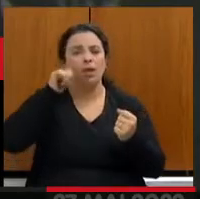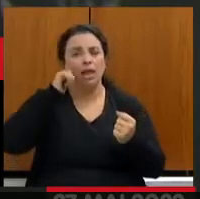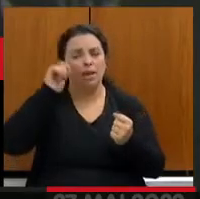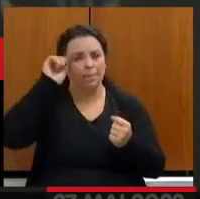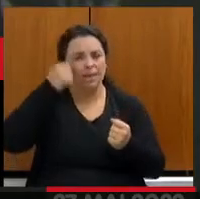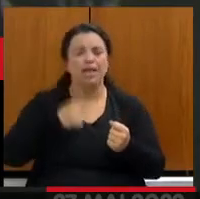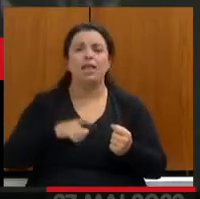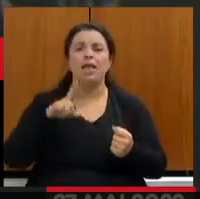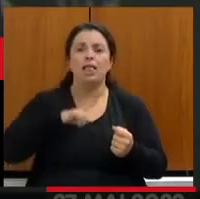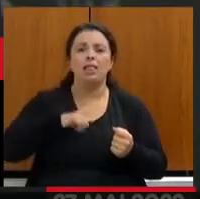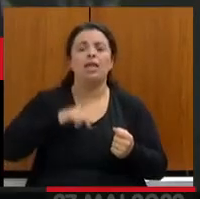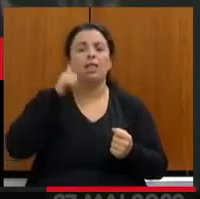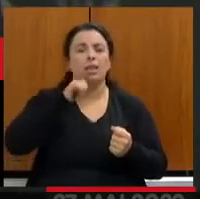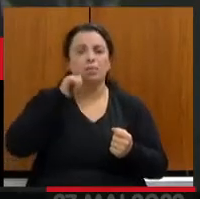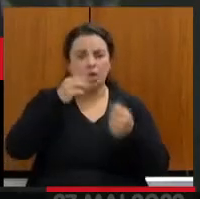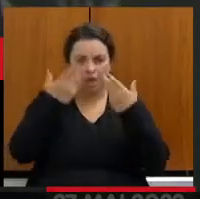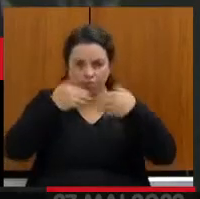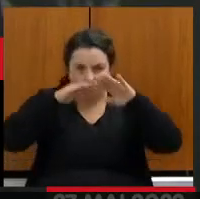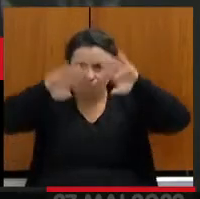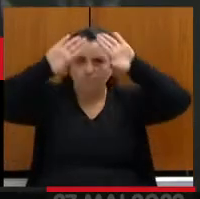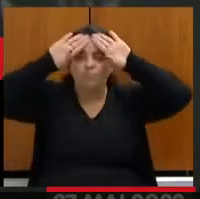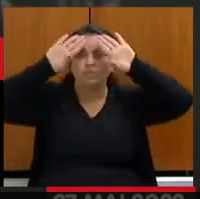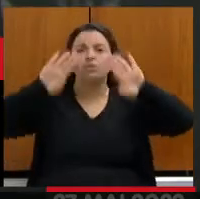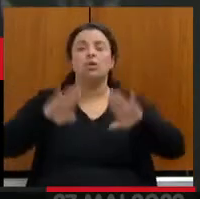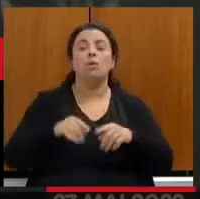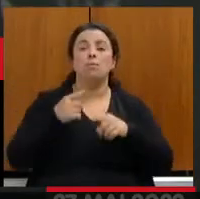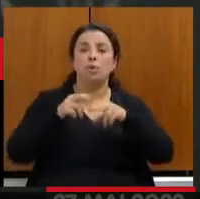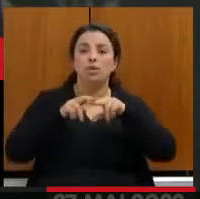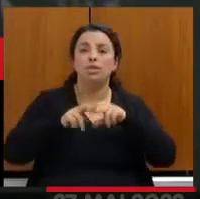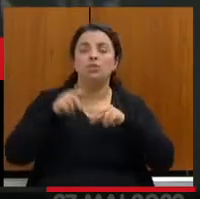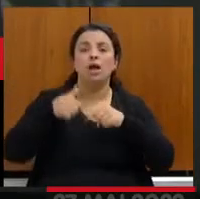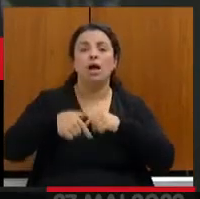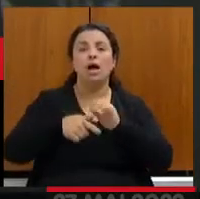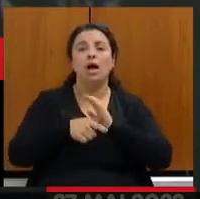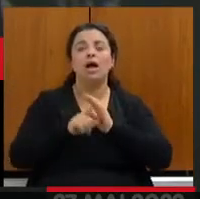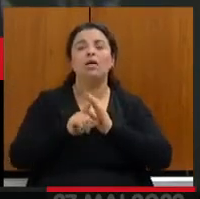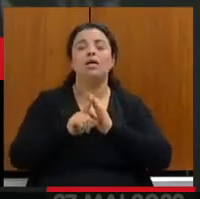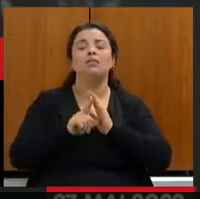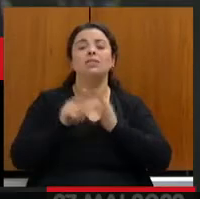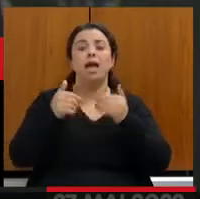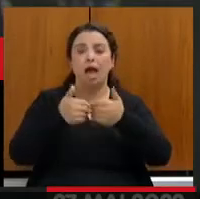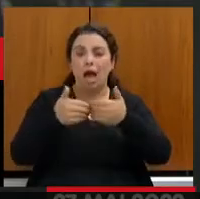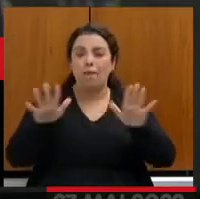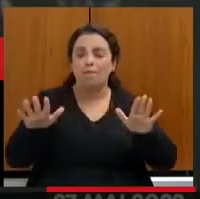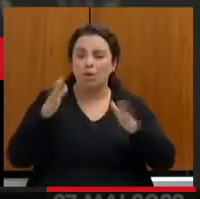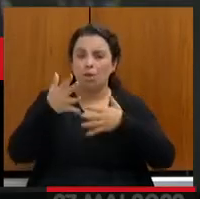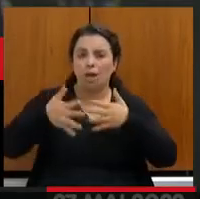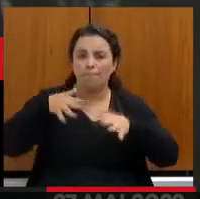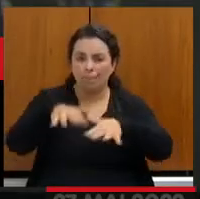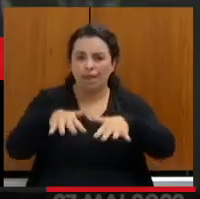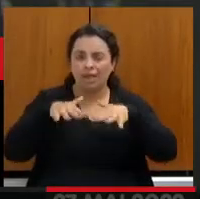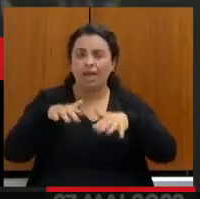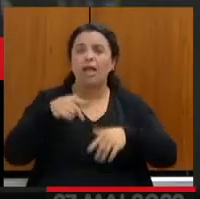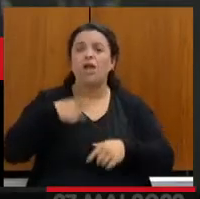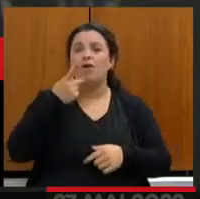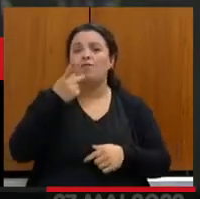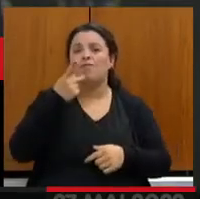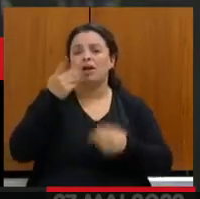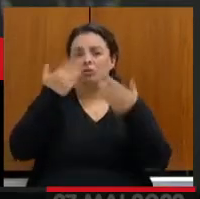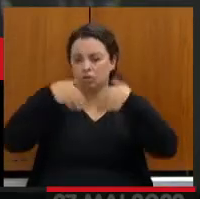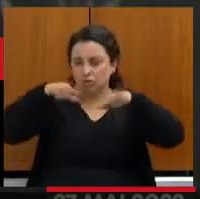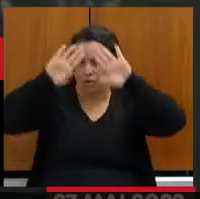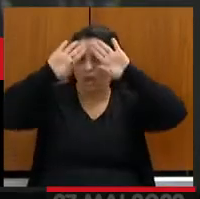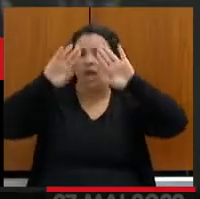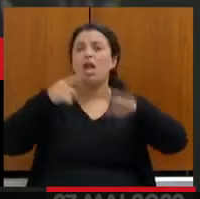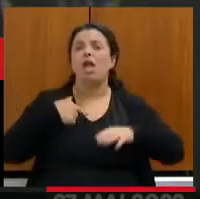macumbeira porque quando a pessoa abriu essa plenário e falou de Jesus eu falo de achar lá eu falo de Exu eu falo da minha mãe Iansã